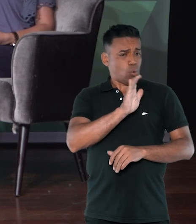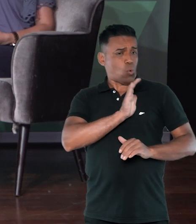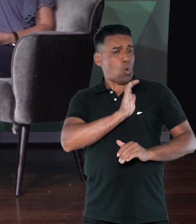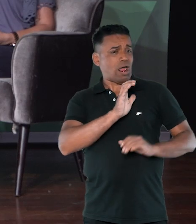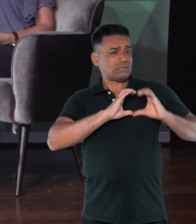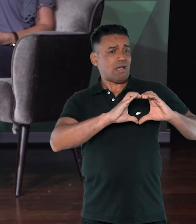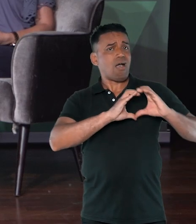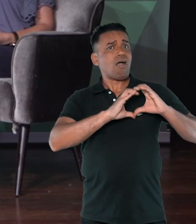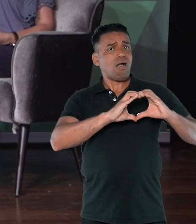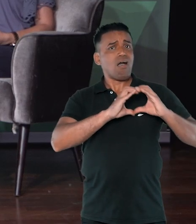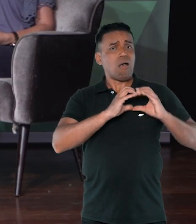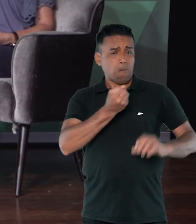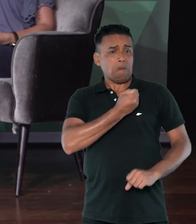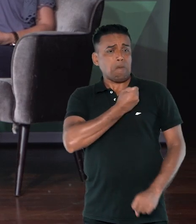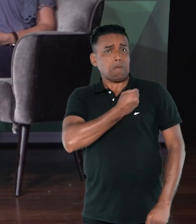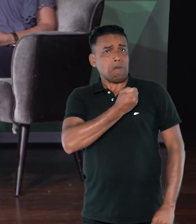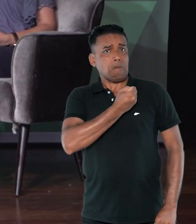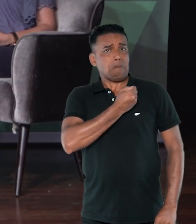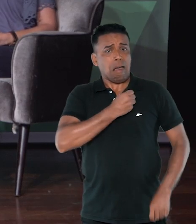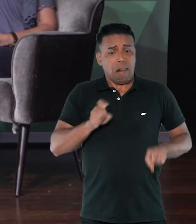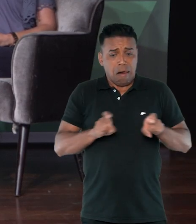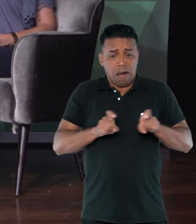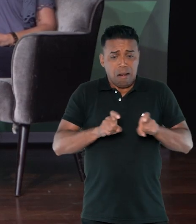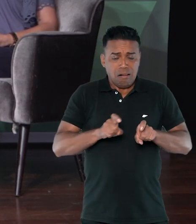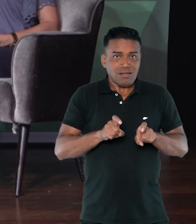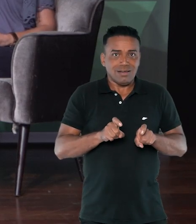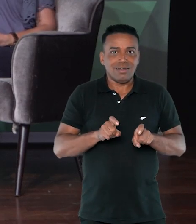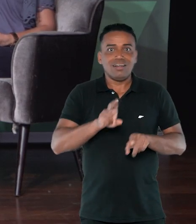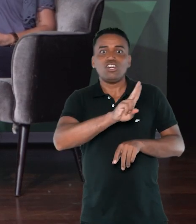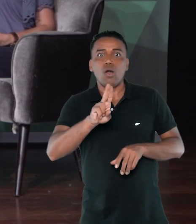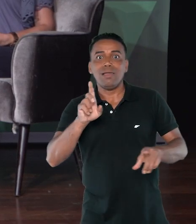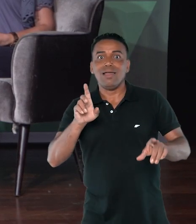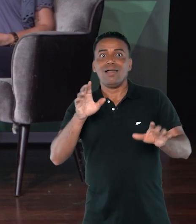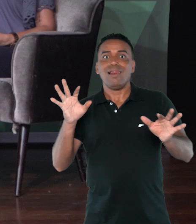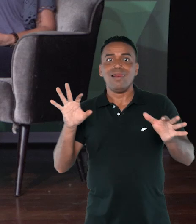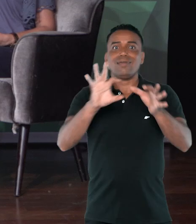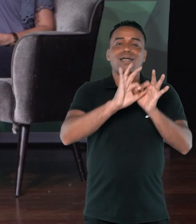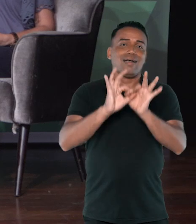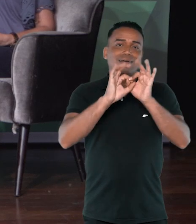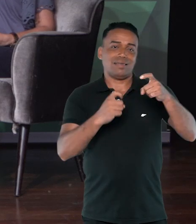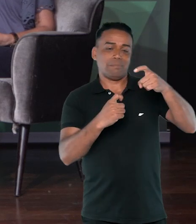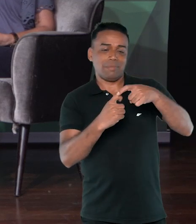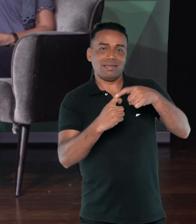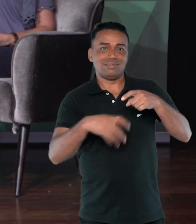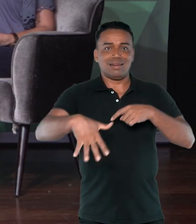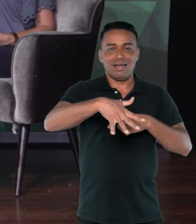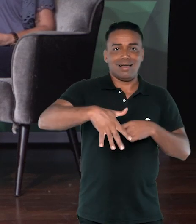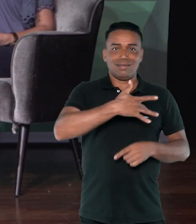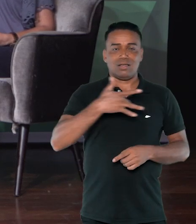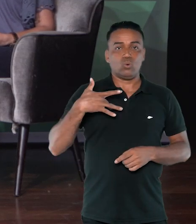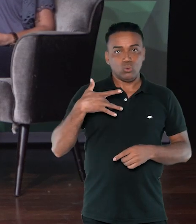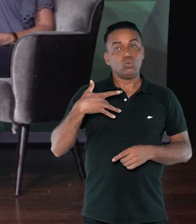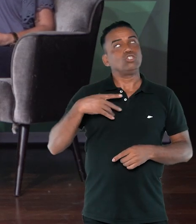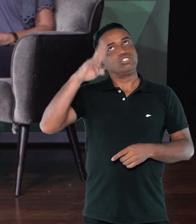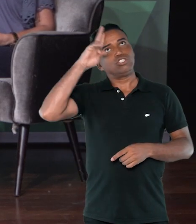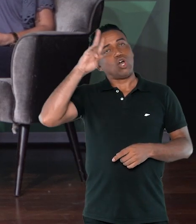da medicina para endossar isso, né? E essa capa é de quem? É da Yolanda. Super bonita, ó.